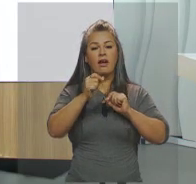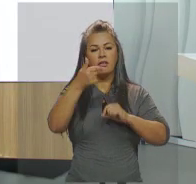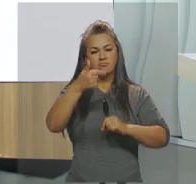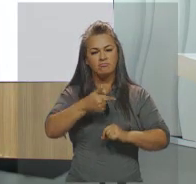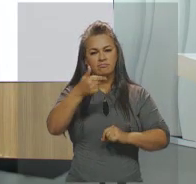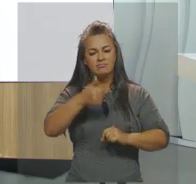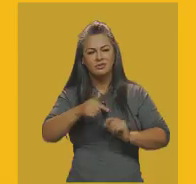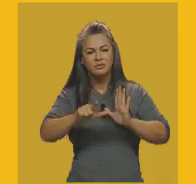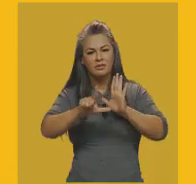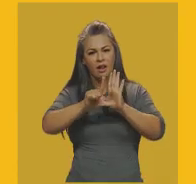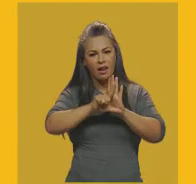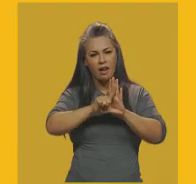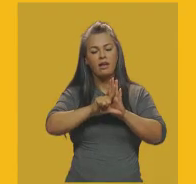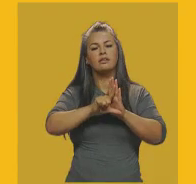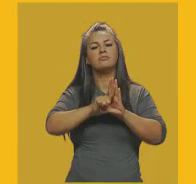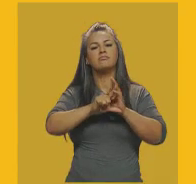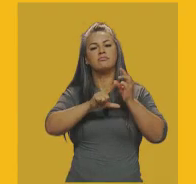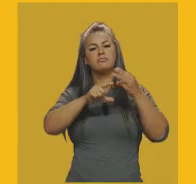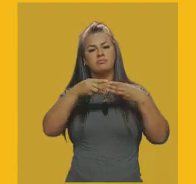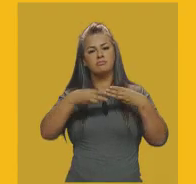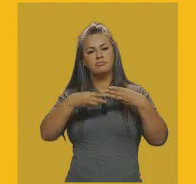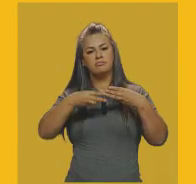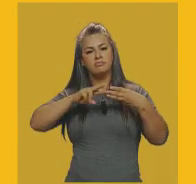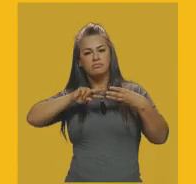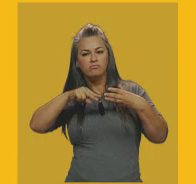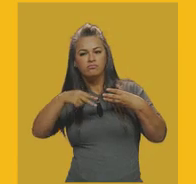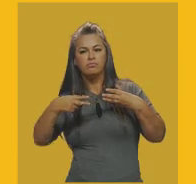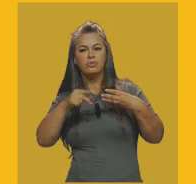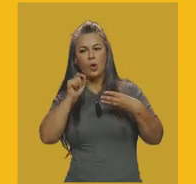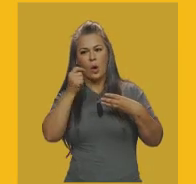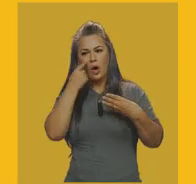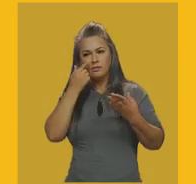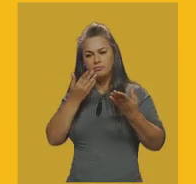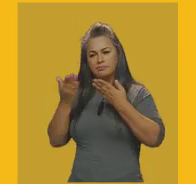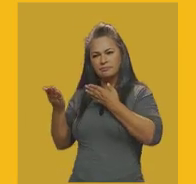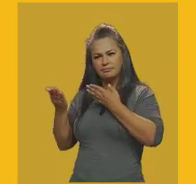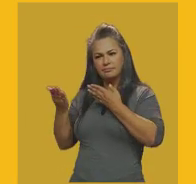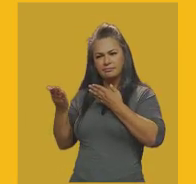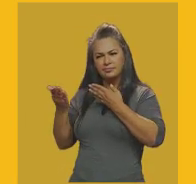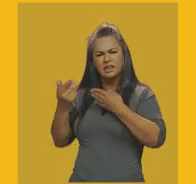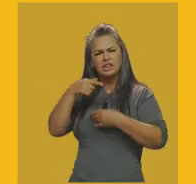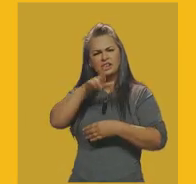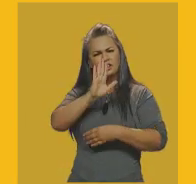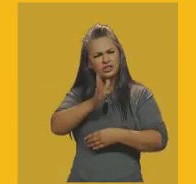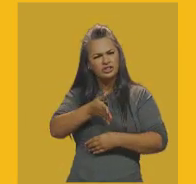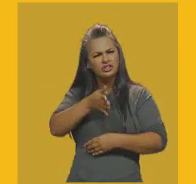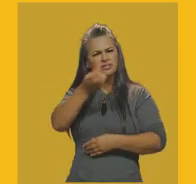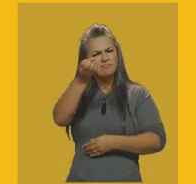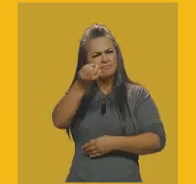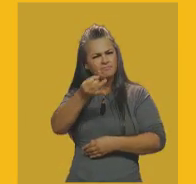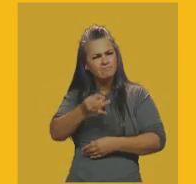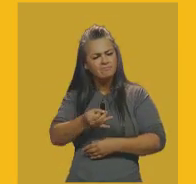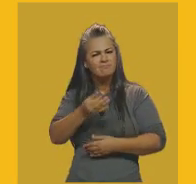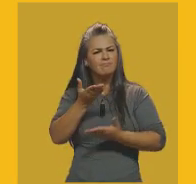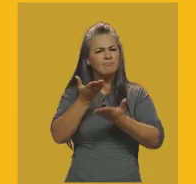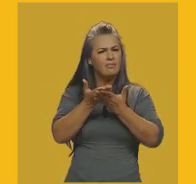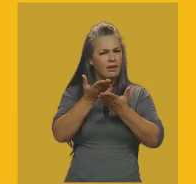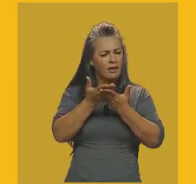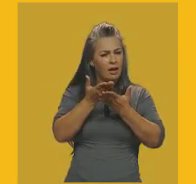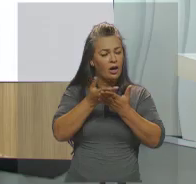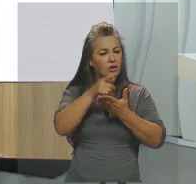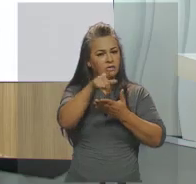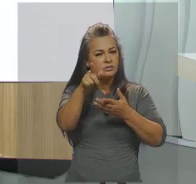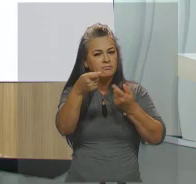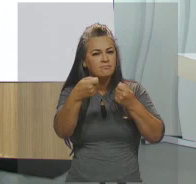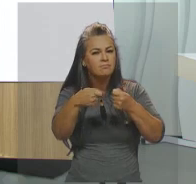para 3 para 3 para 1. Lembram da nossa aula de segunda lei de Mendel? É bom a gente